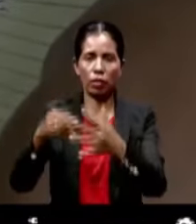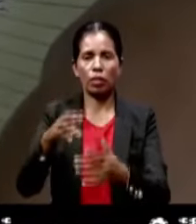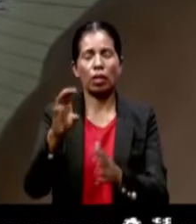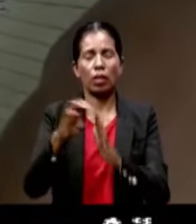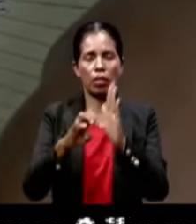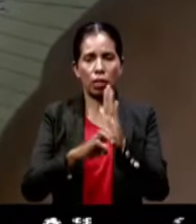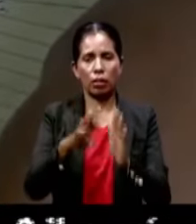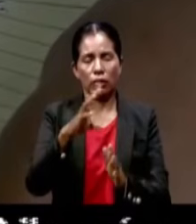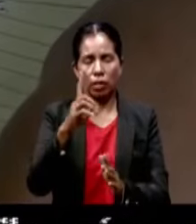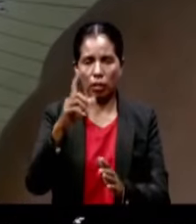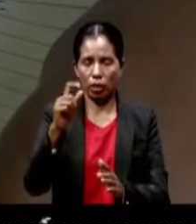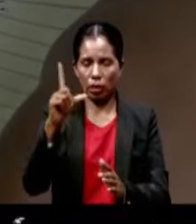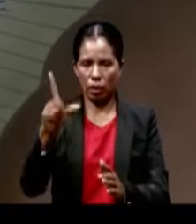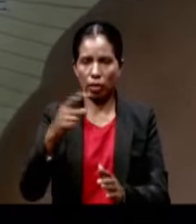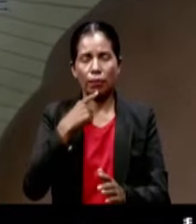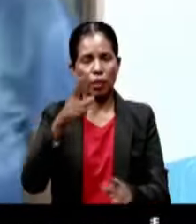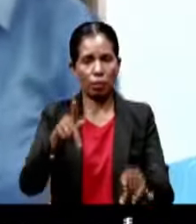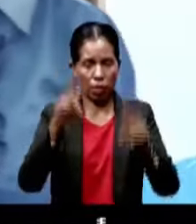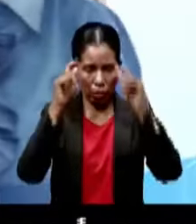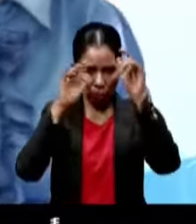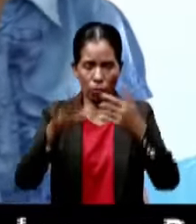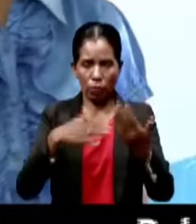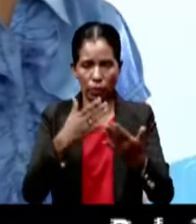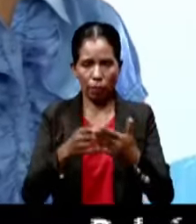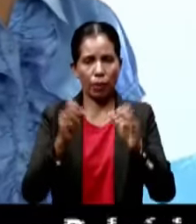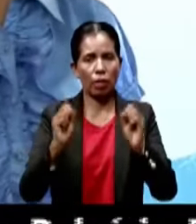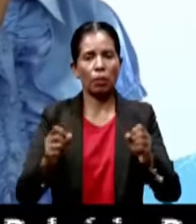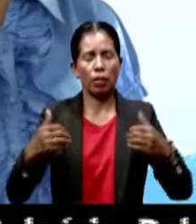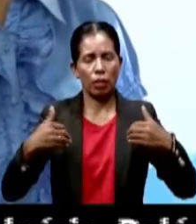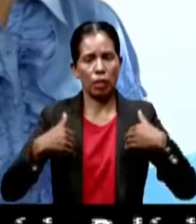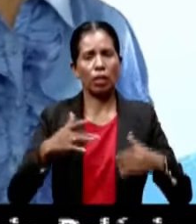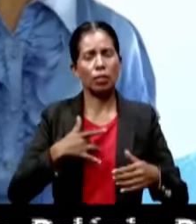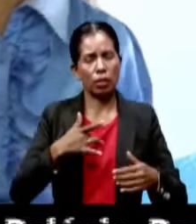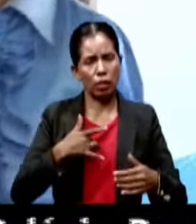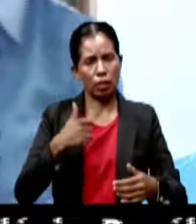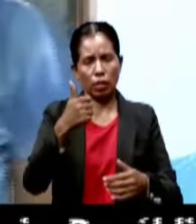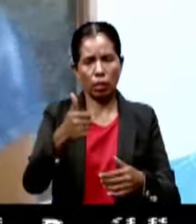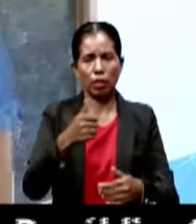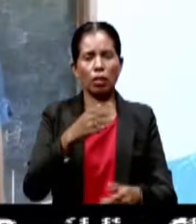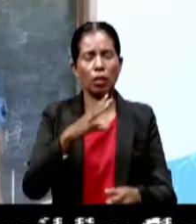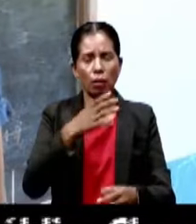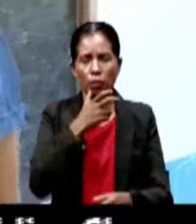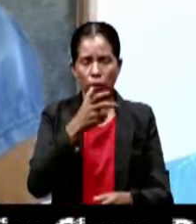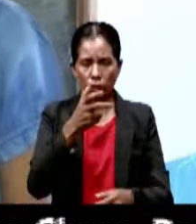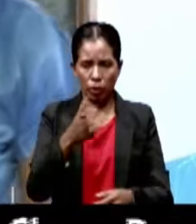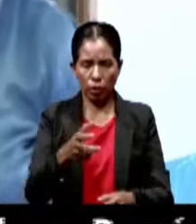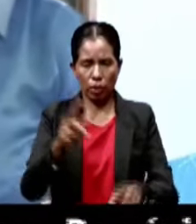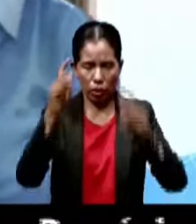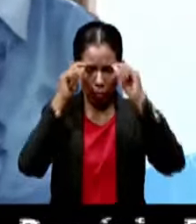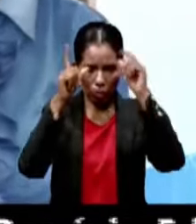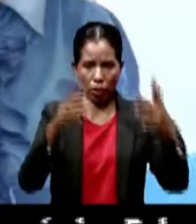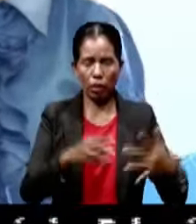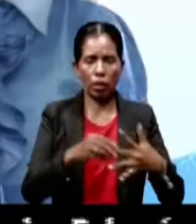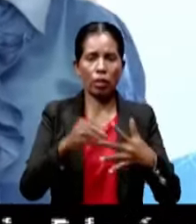lidane. Nune atu bela encoraza Timoruan hotu bele ia sentimento ida katak português mos Timor ni lian